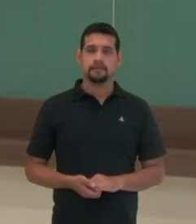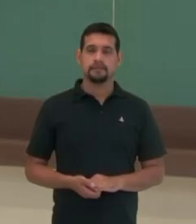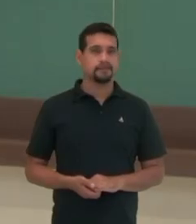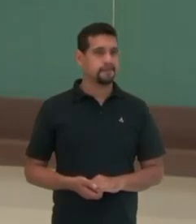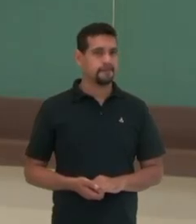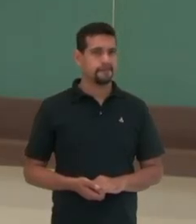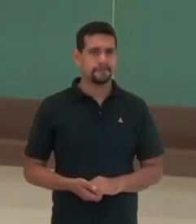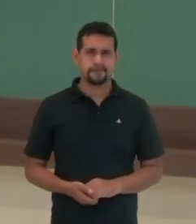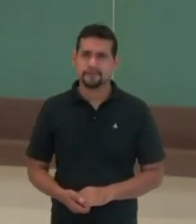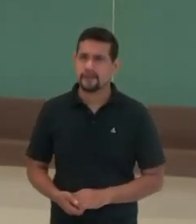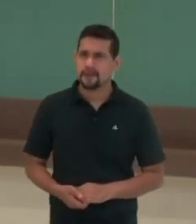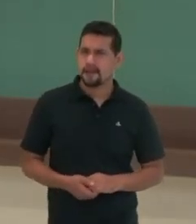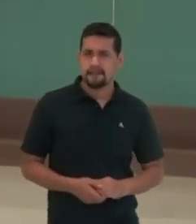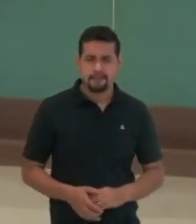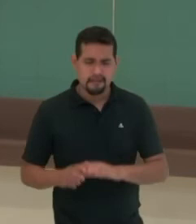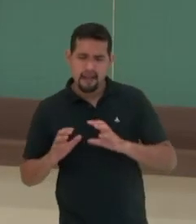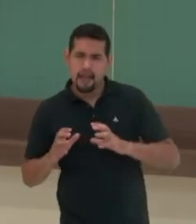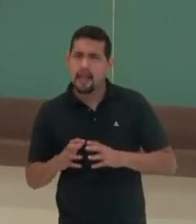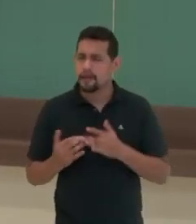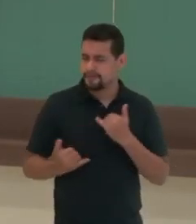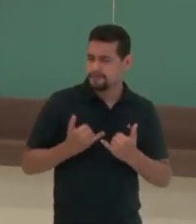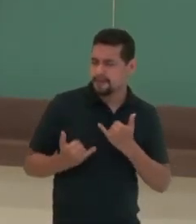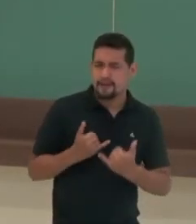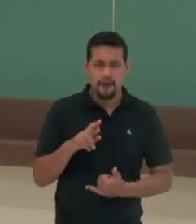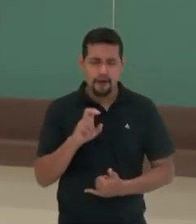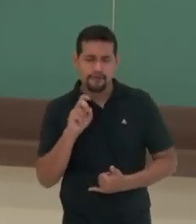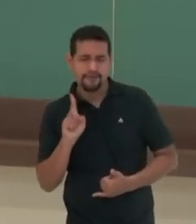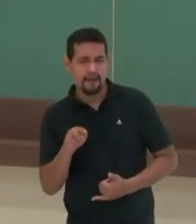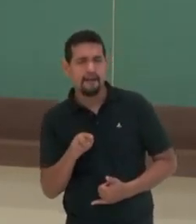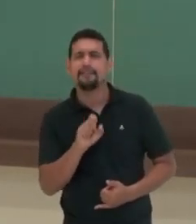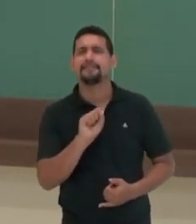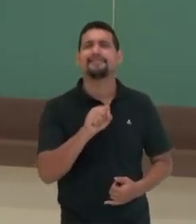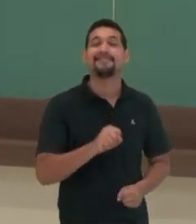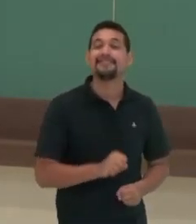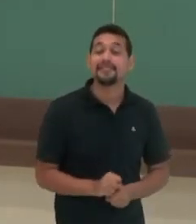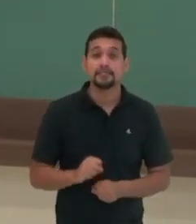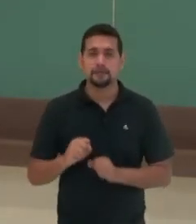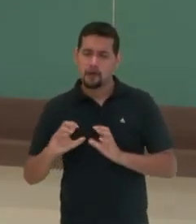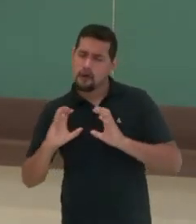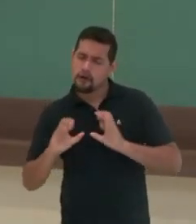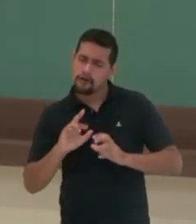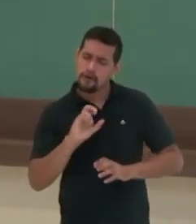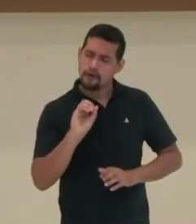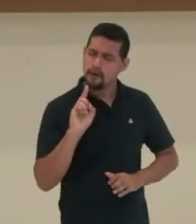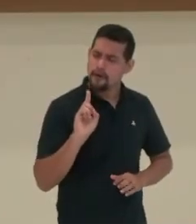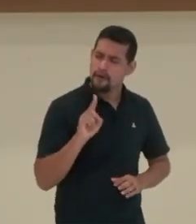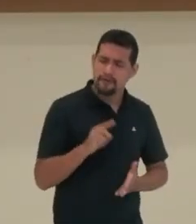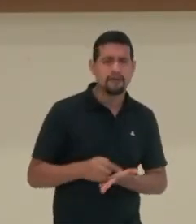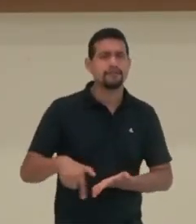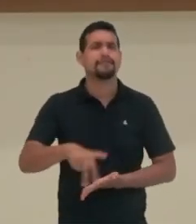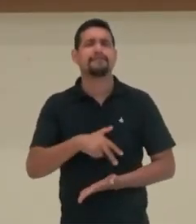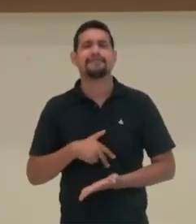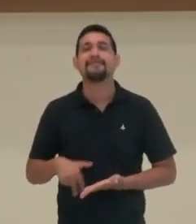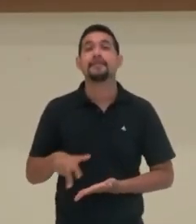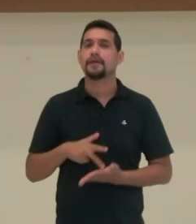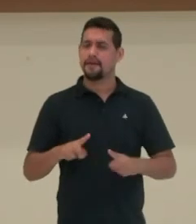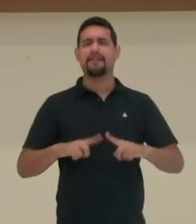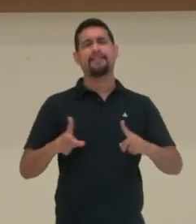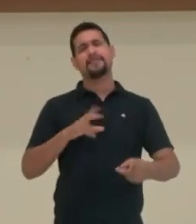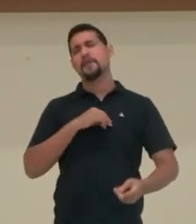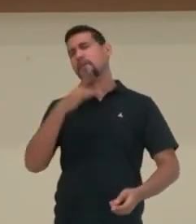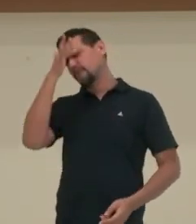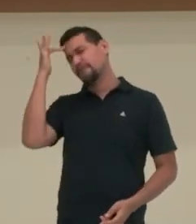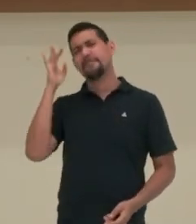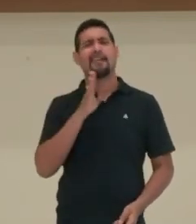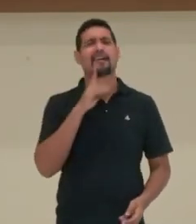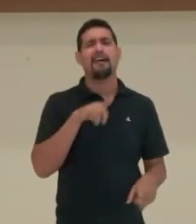É coco de Rondó, é coco de Rondó, é coco de Rondó, Rondó, Rondó, Rondó. Ah, minha gente,